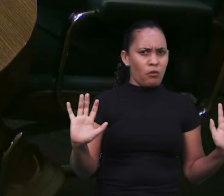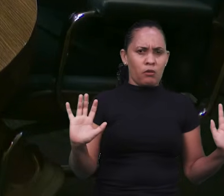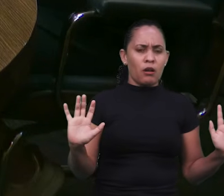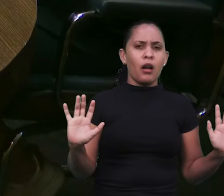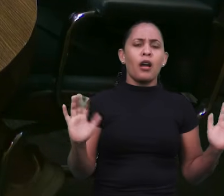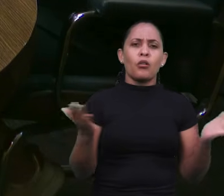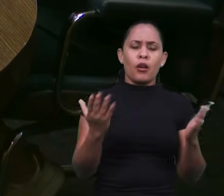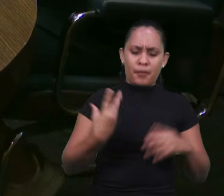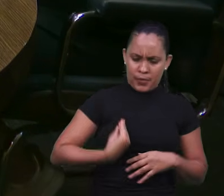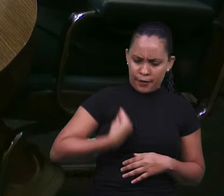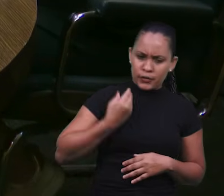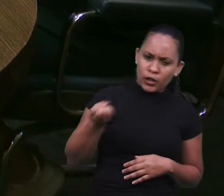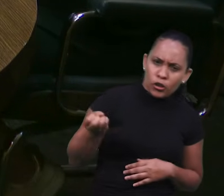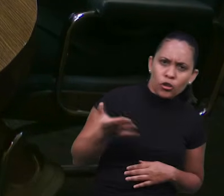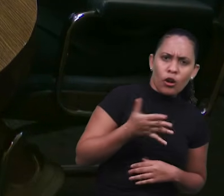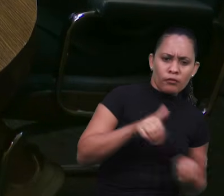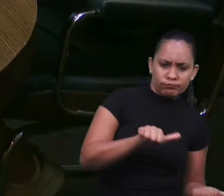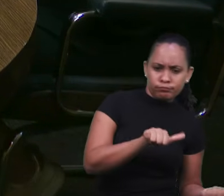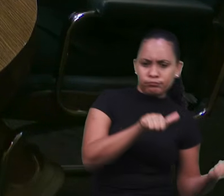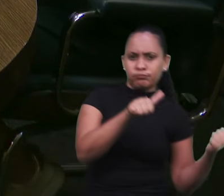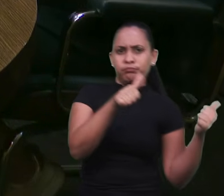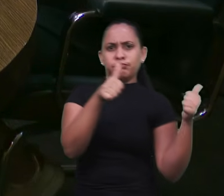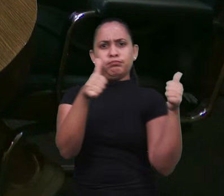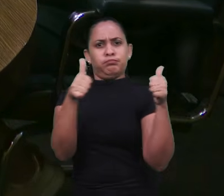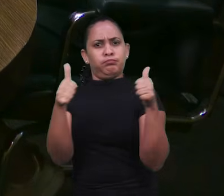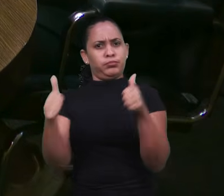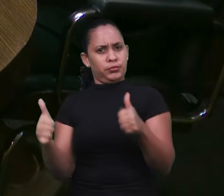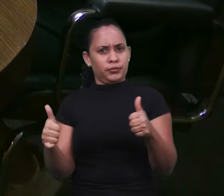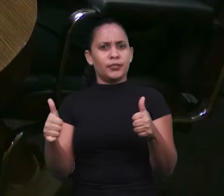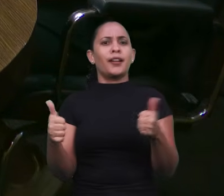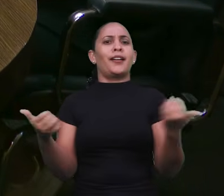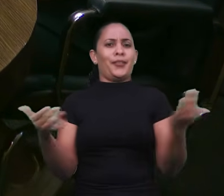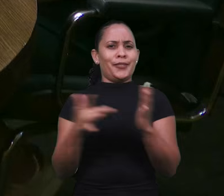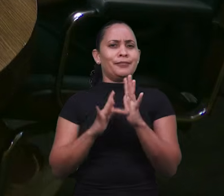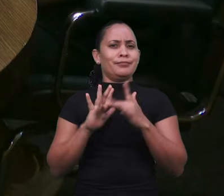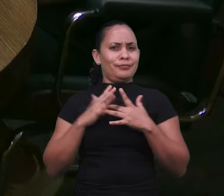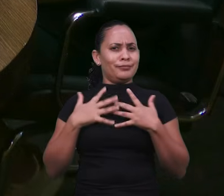nascer do Espírito, que é a santidade, a santificação, né, Amable?